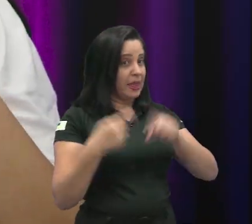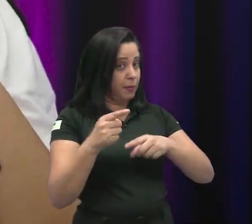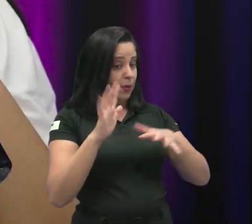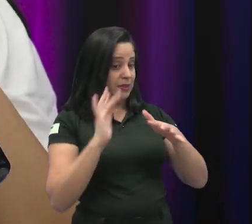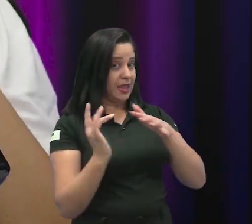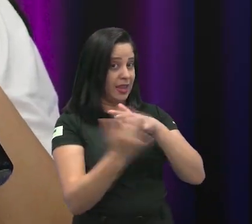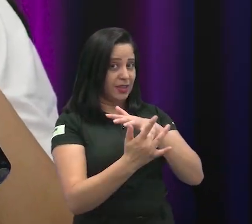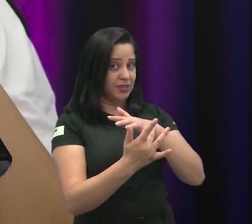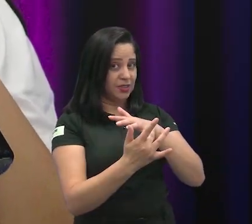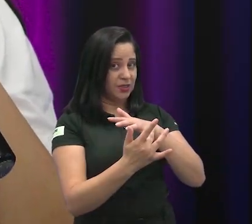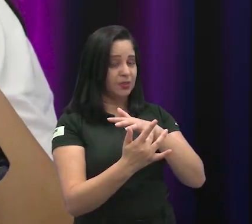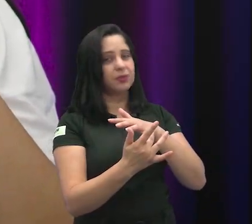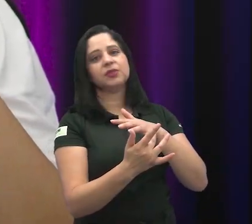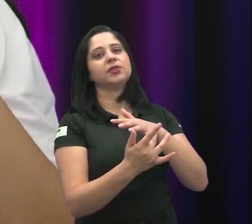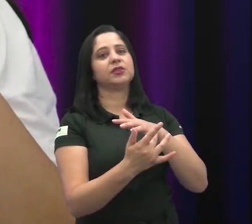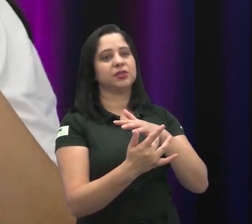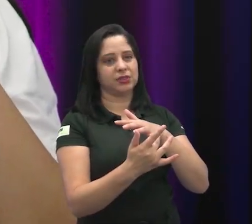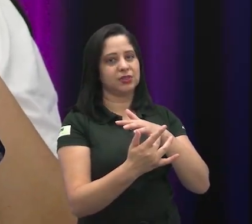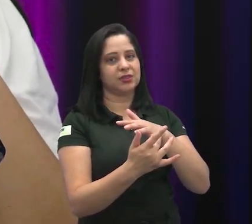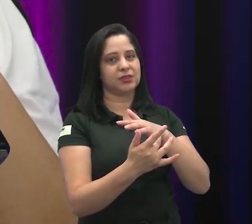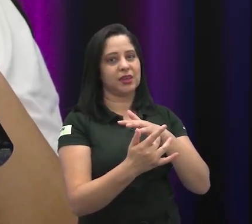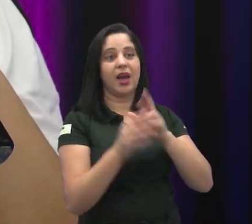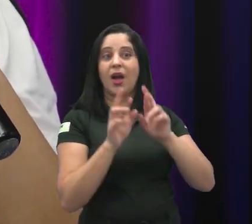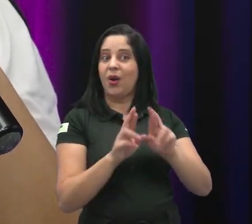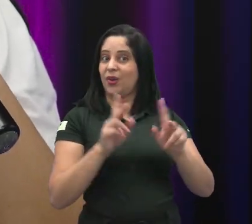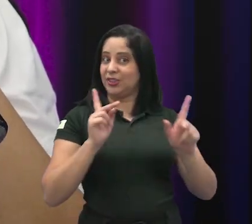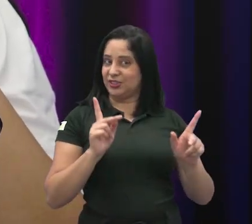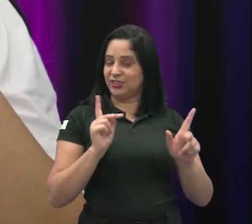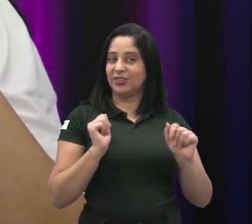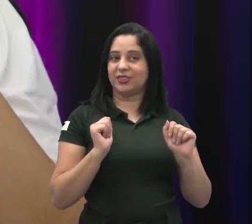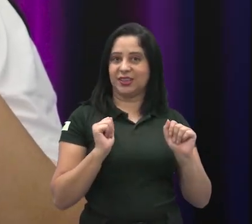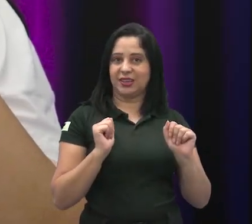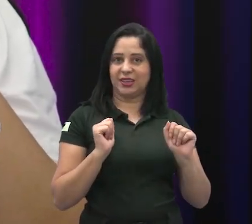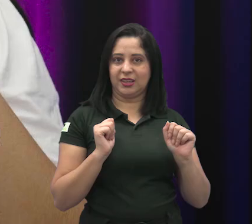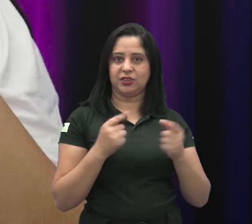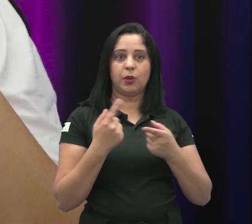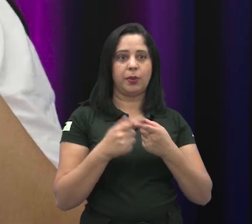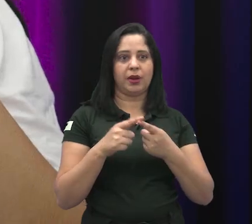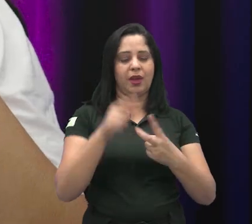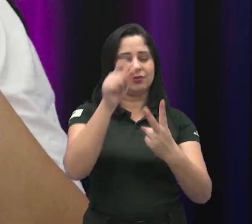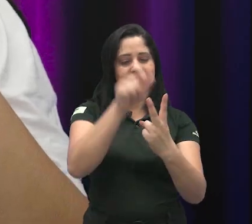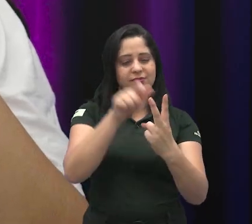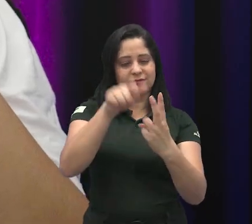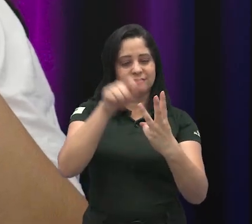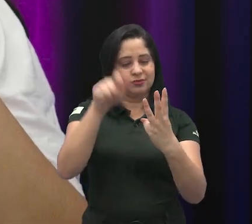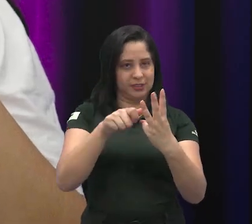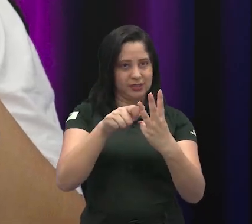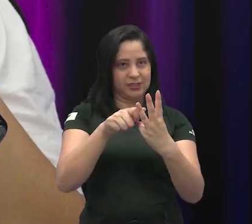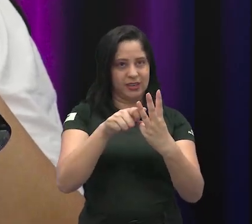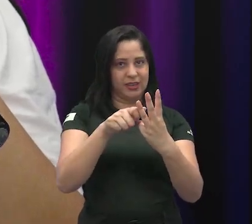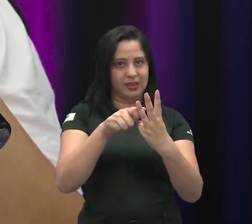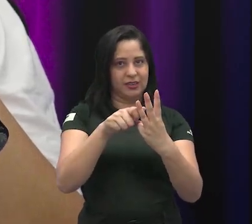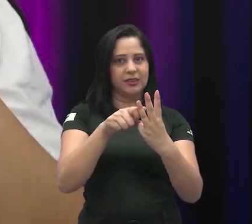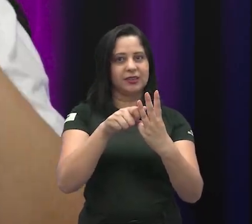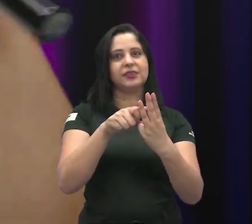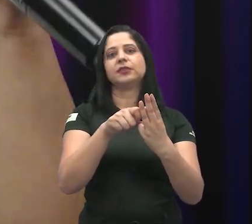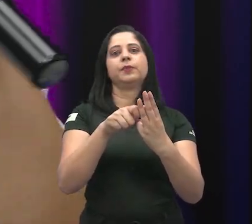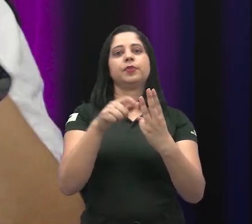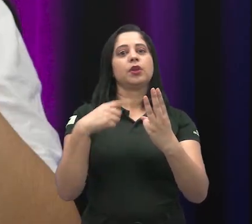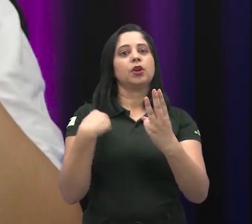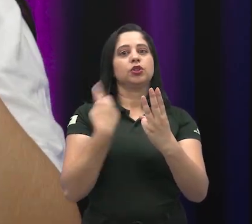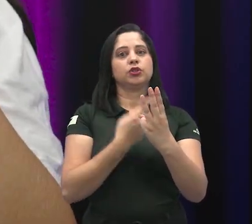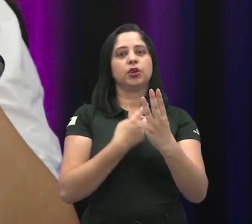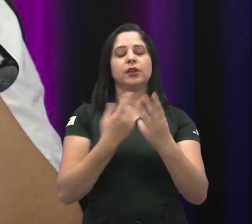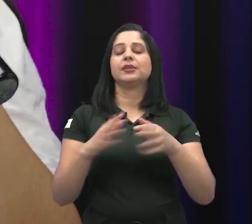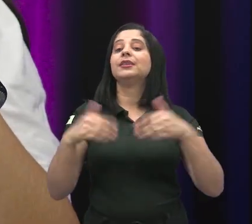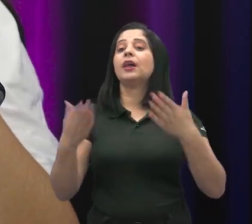outro processo. Eu conto muito com a ajuda das meninas das redes sociais aqui da TV também, a Andressa, a Anne, o Alisson. A gente senta e